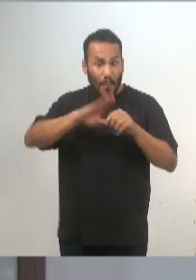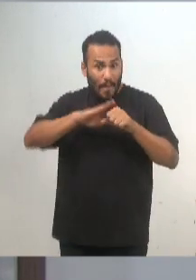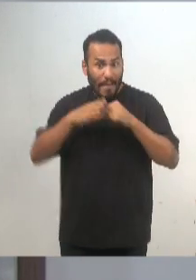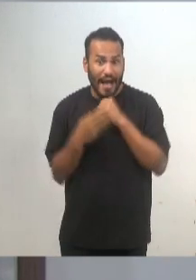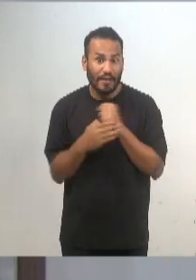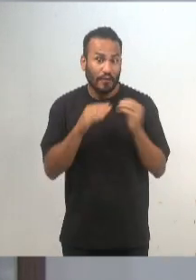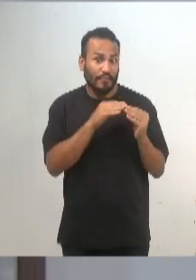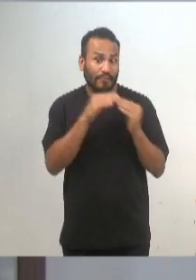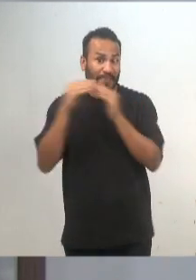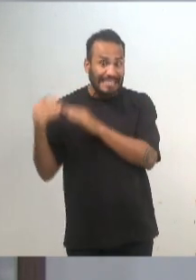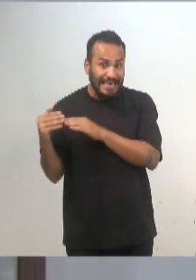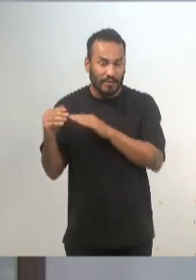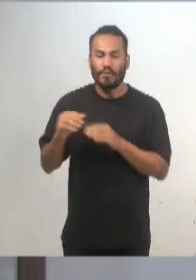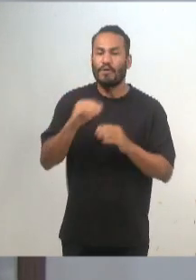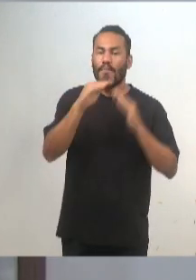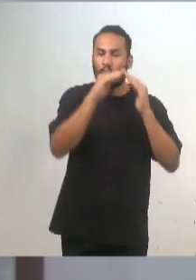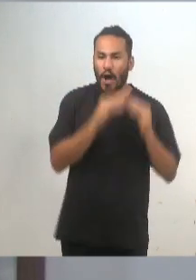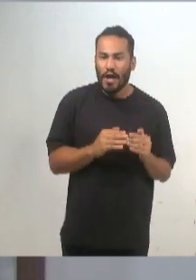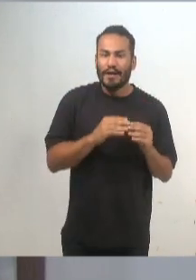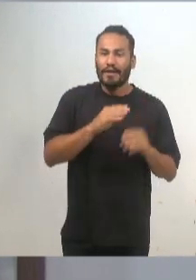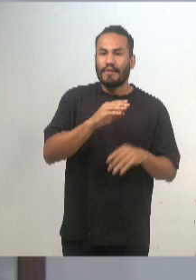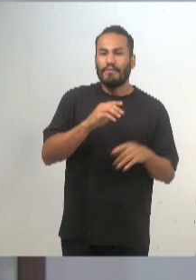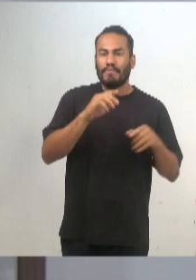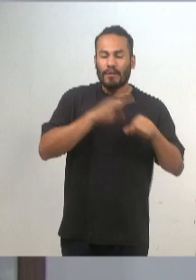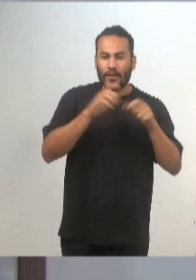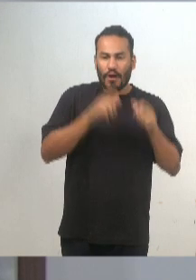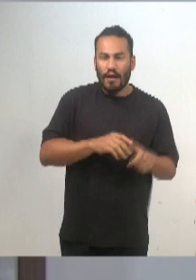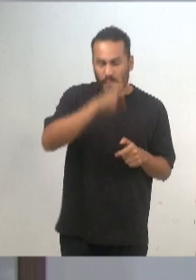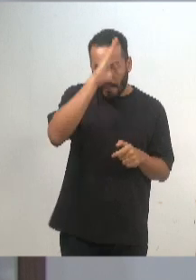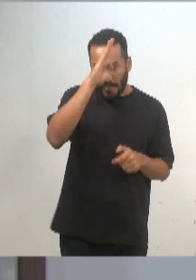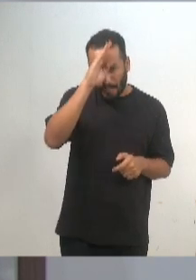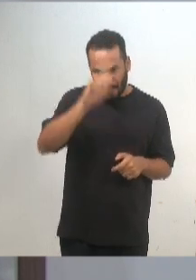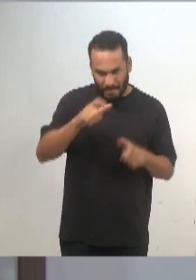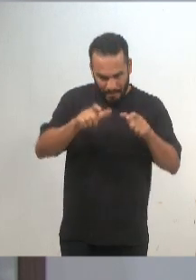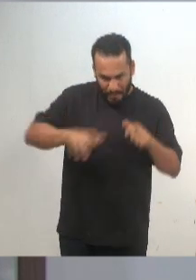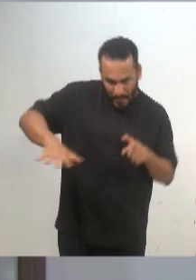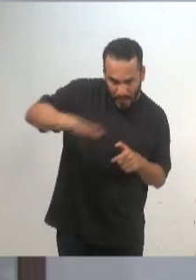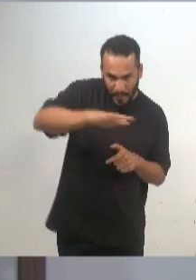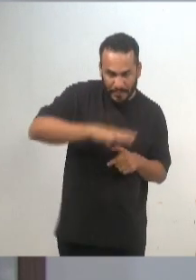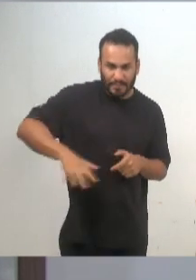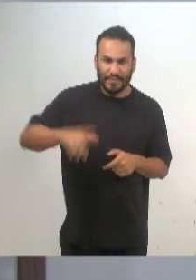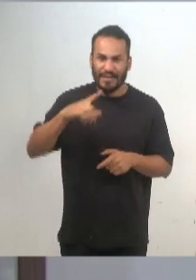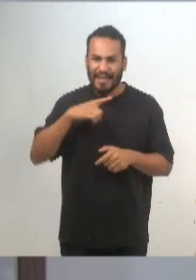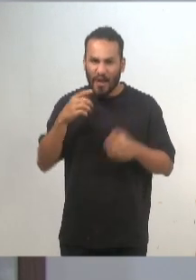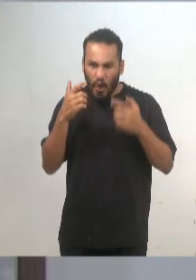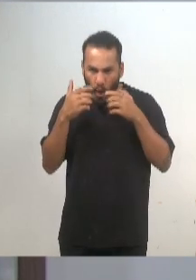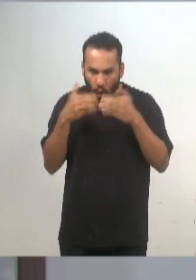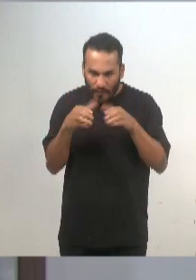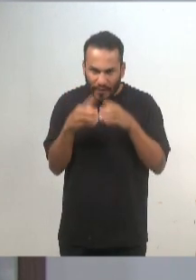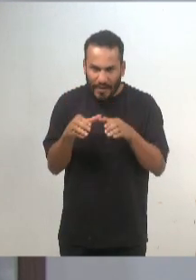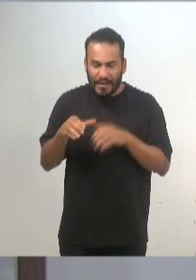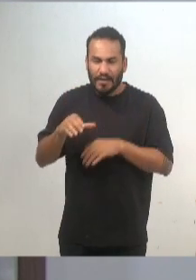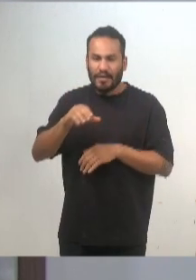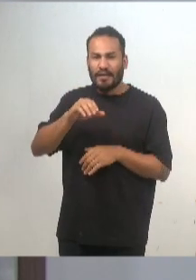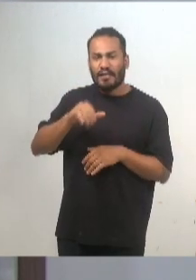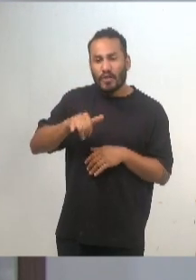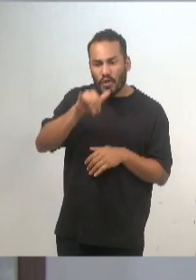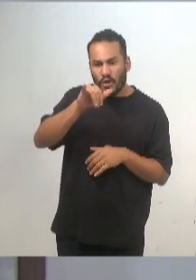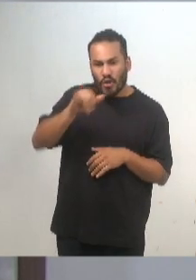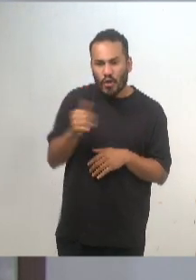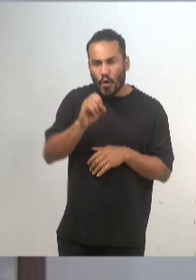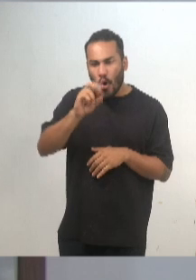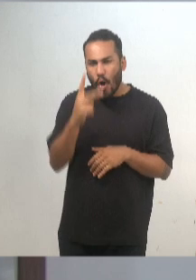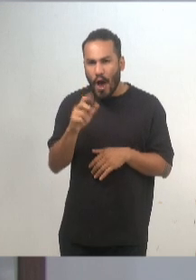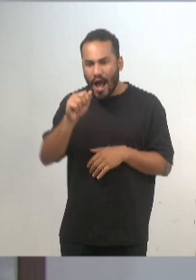bairro vizinho. Quem mora no bairro Badenfurt, na região da Rua Alice Ferreira, e tem algum convívio com a região da Rua Johann Sachs, com